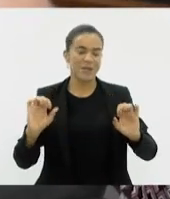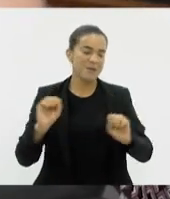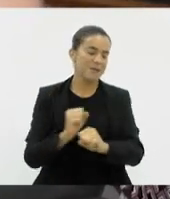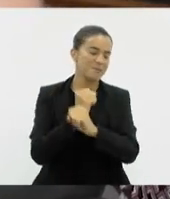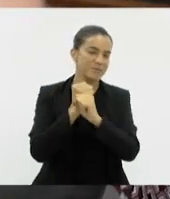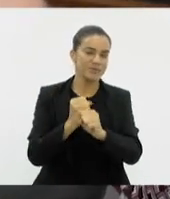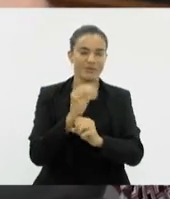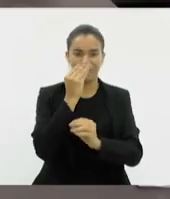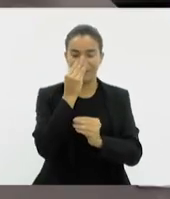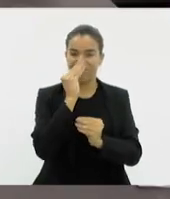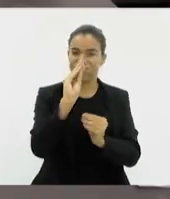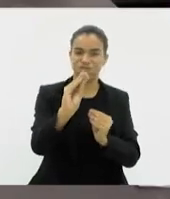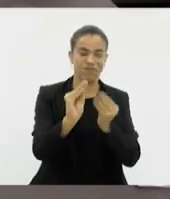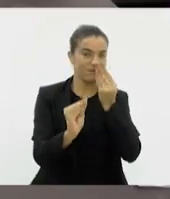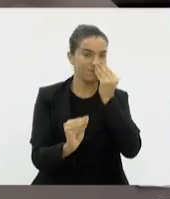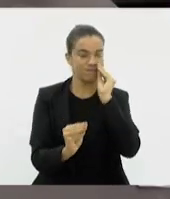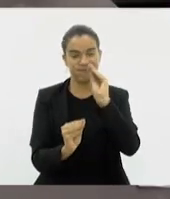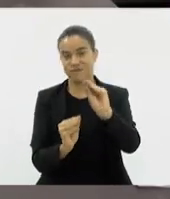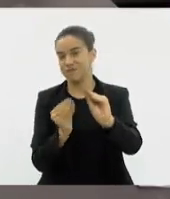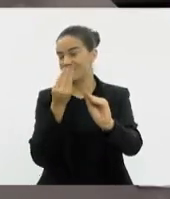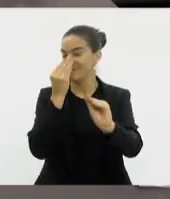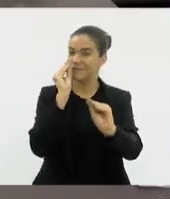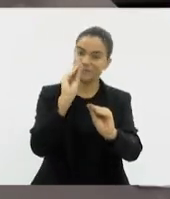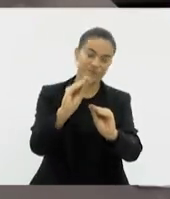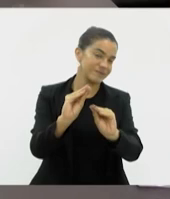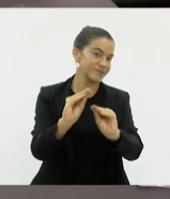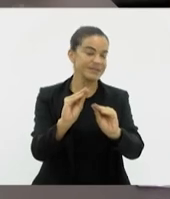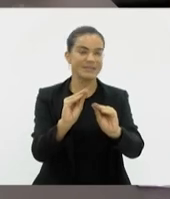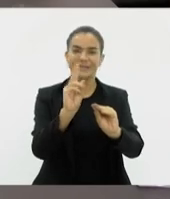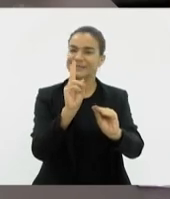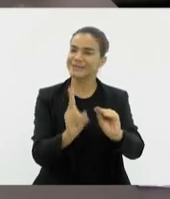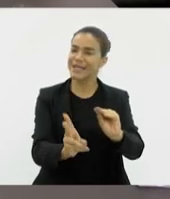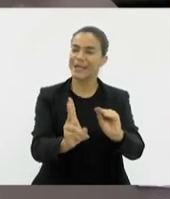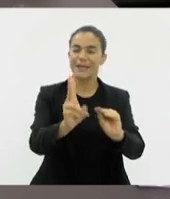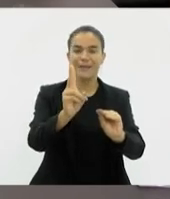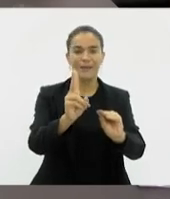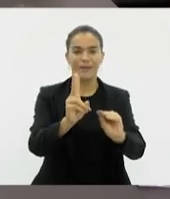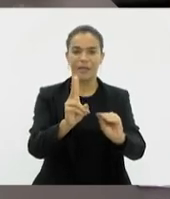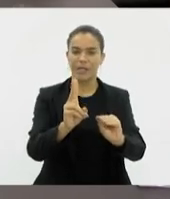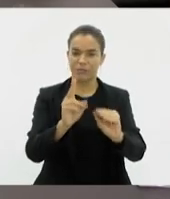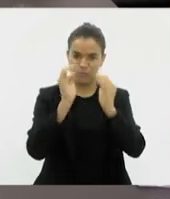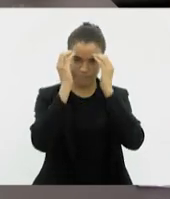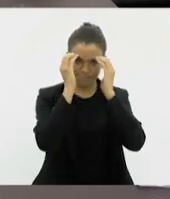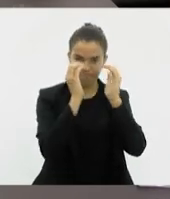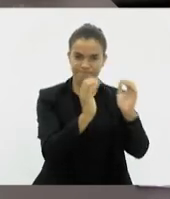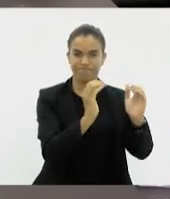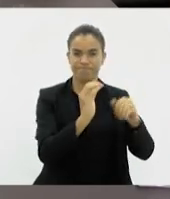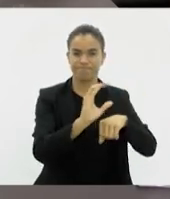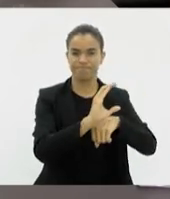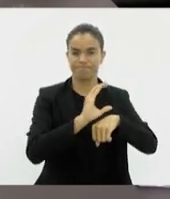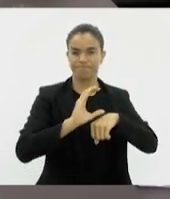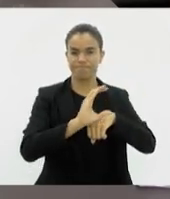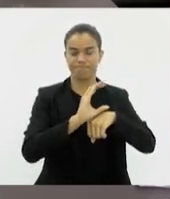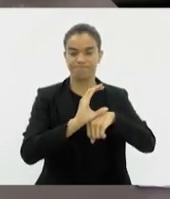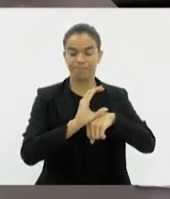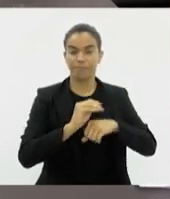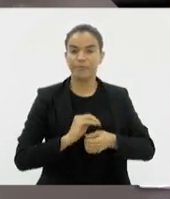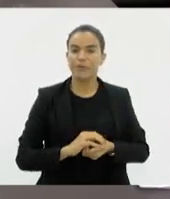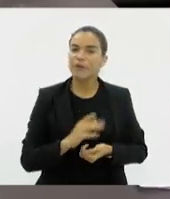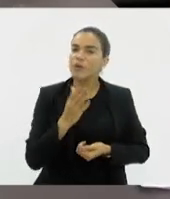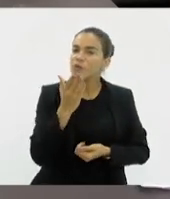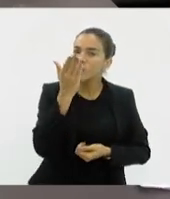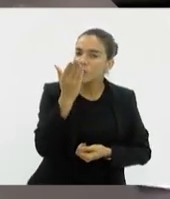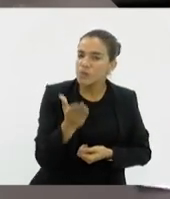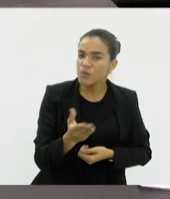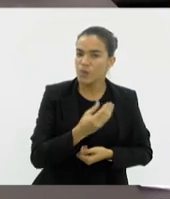de ignorar, sempre muito constitucionalista. A questão é a seguinte... Vossa Excelência não